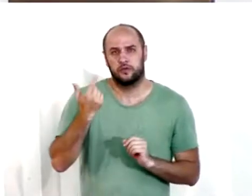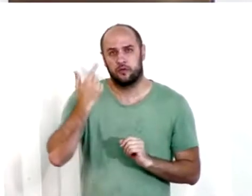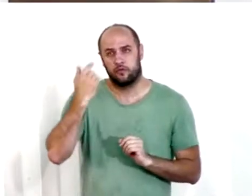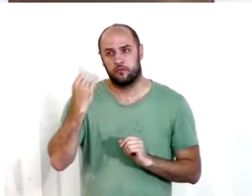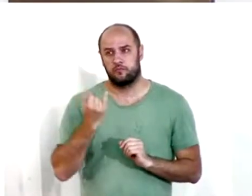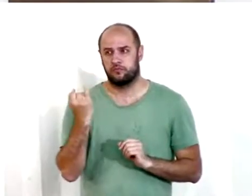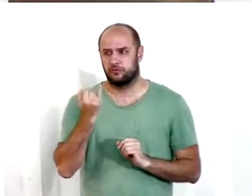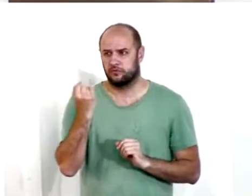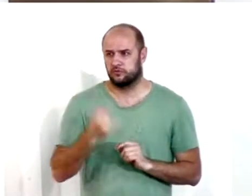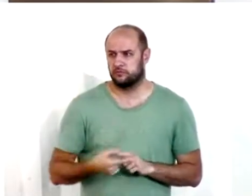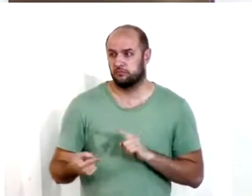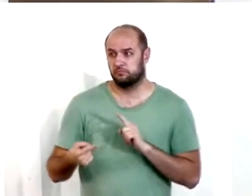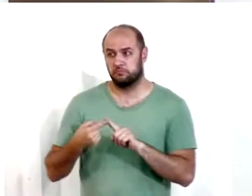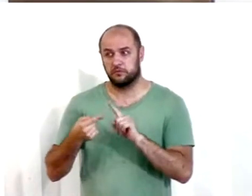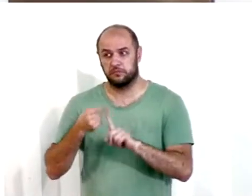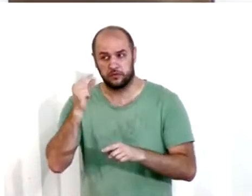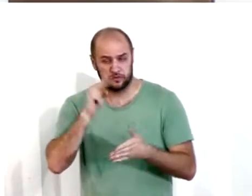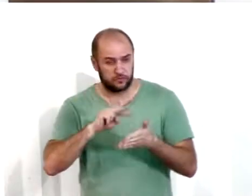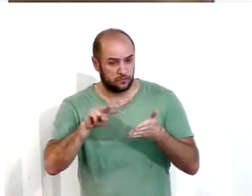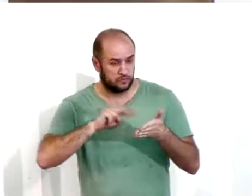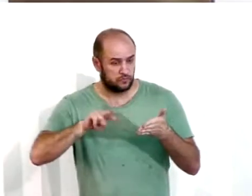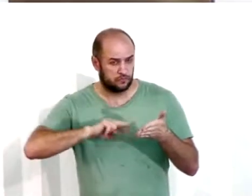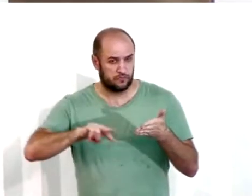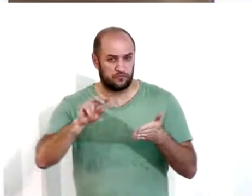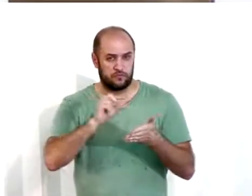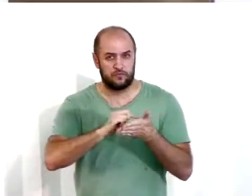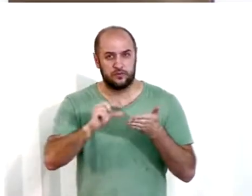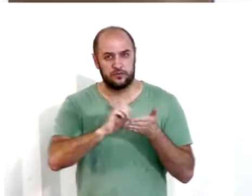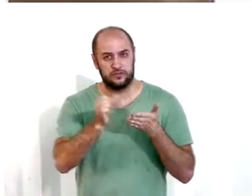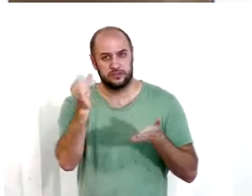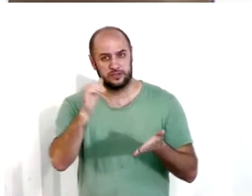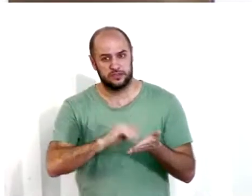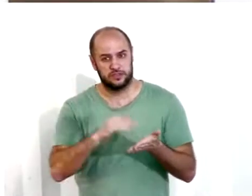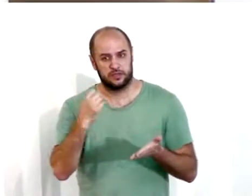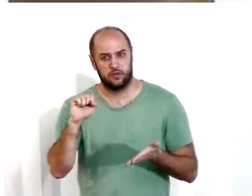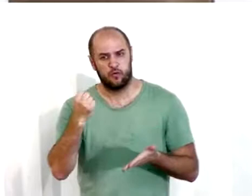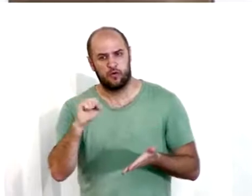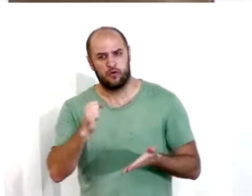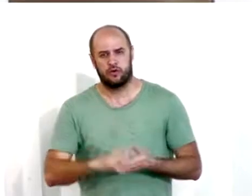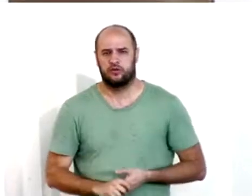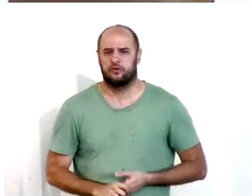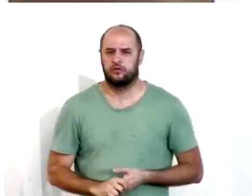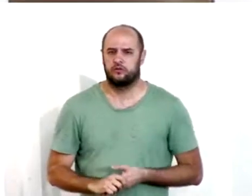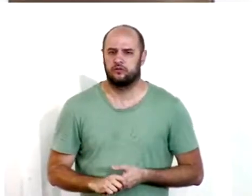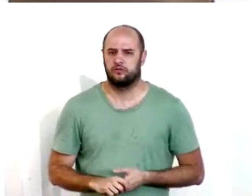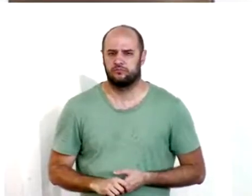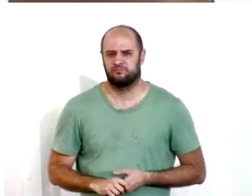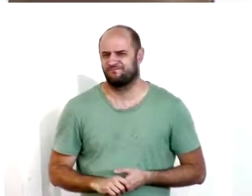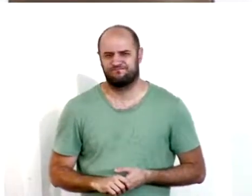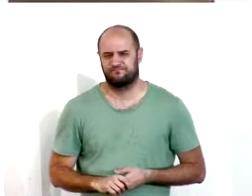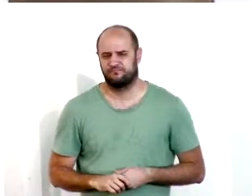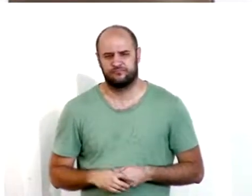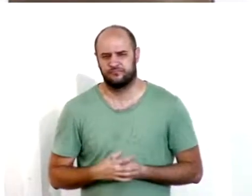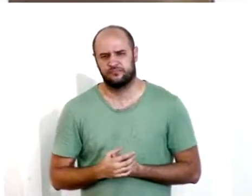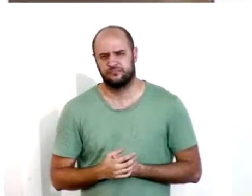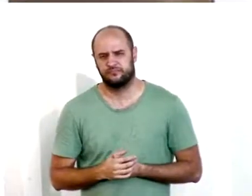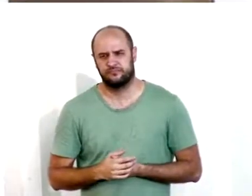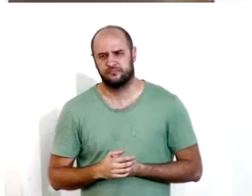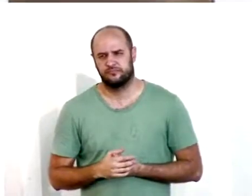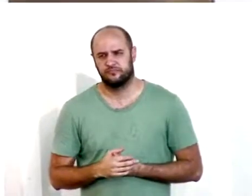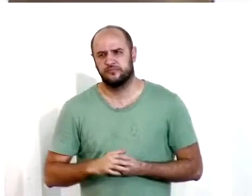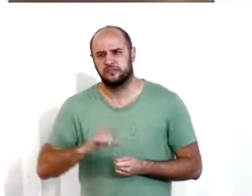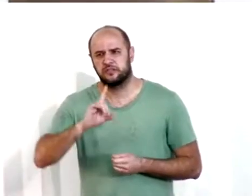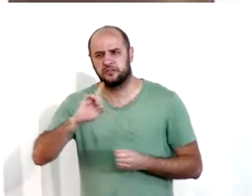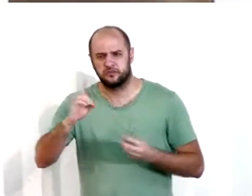quero olhar com vocês os versos de 6 a 8, que diz, a parte B do versículo 6, Ele